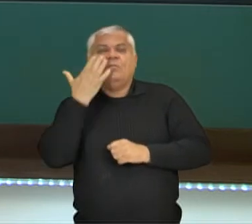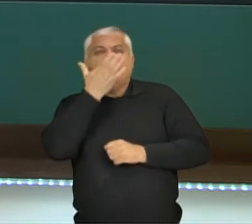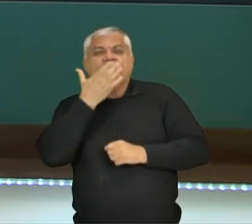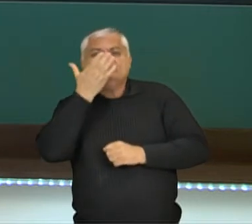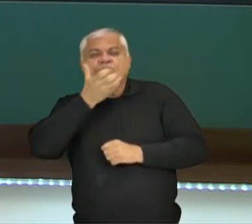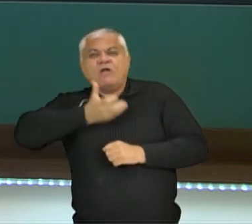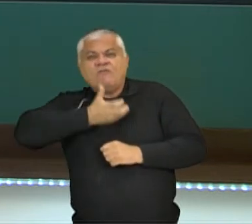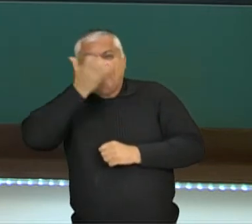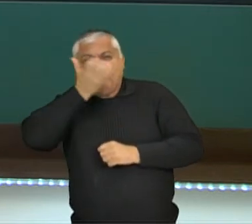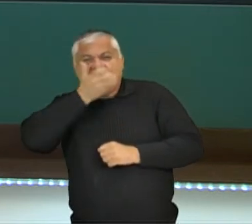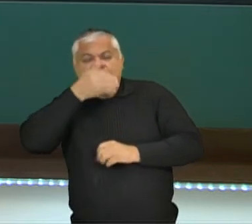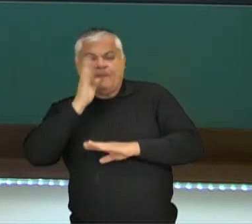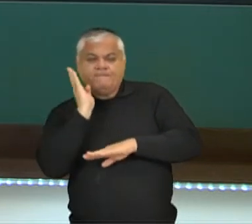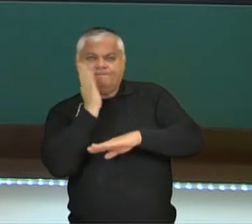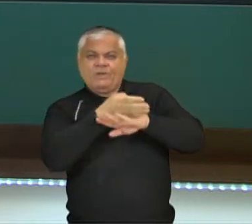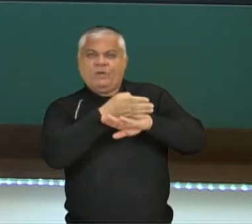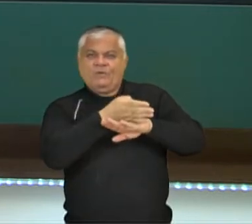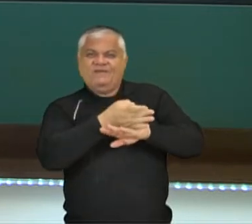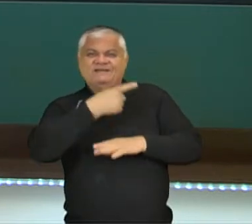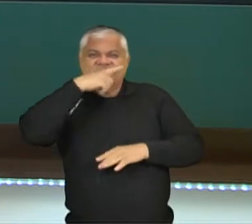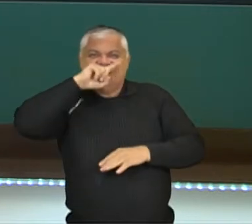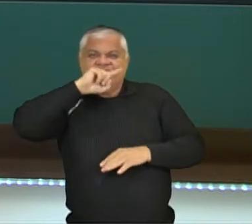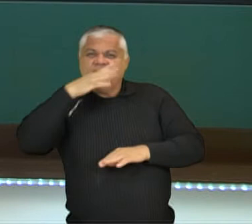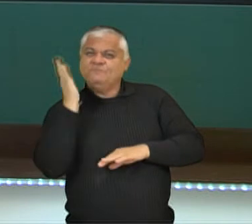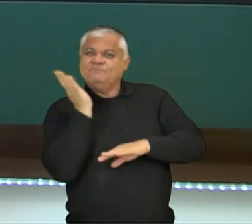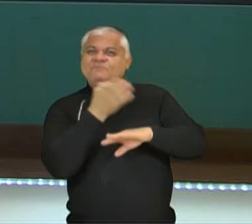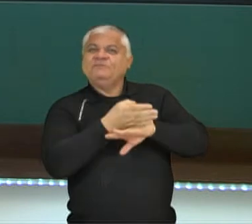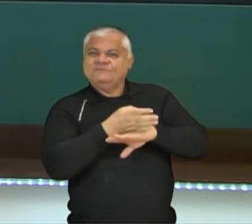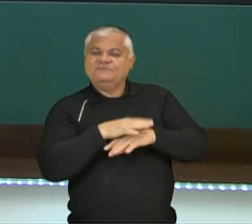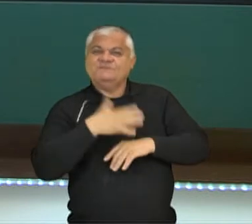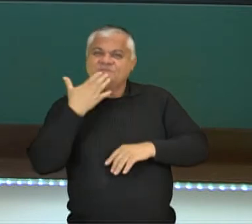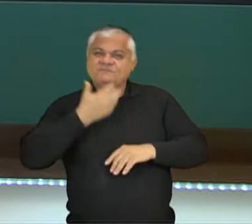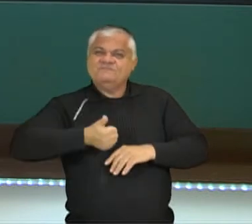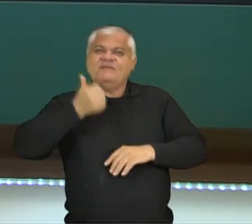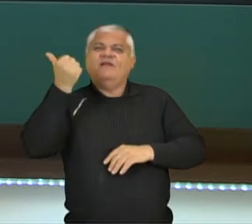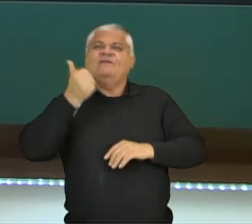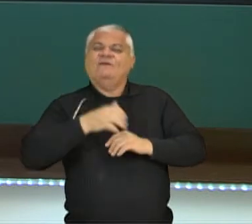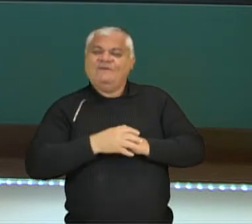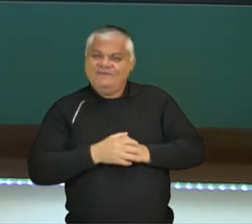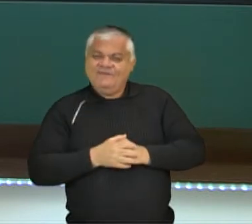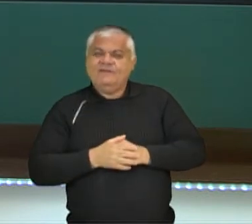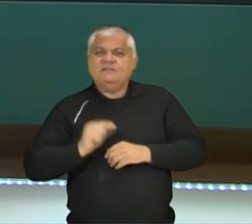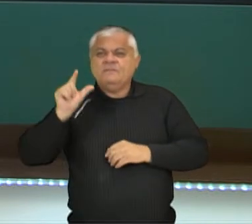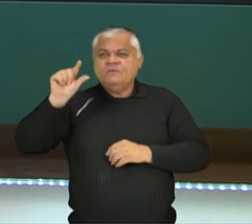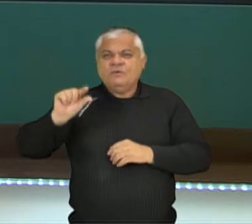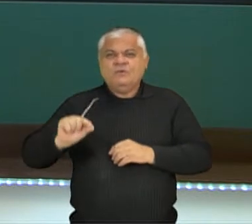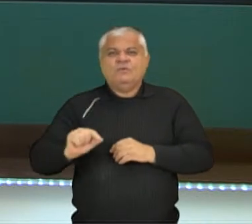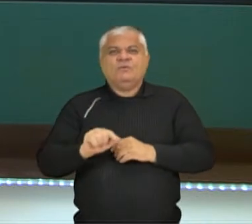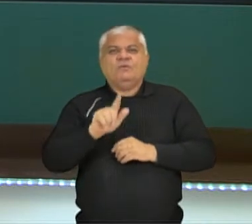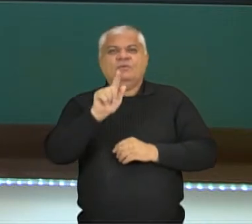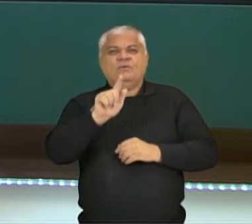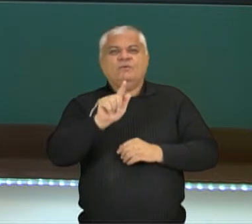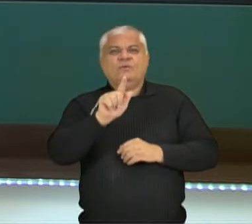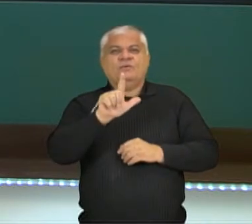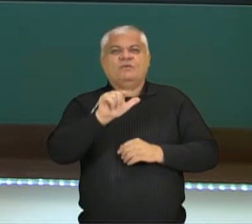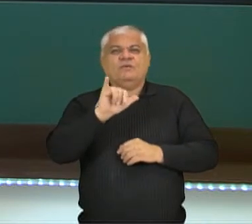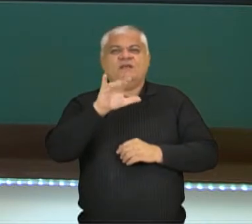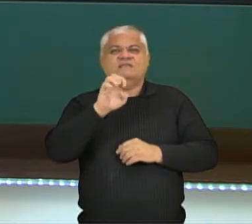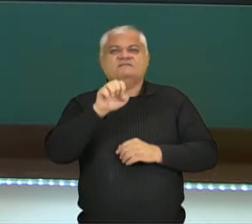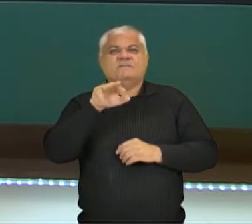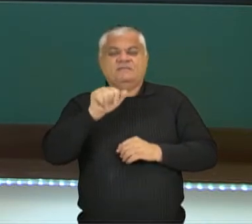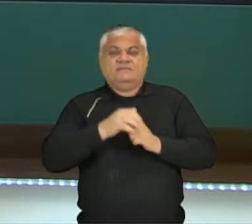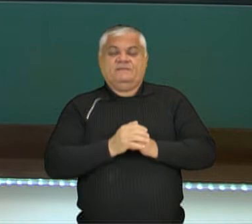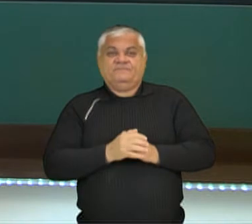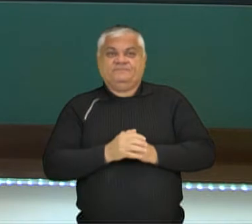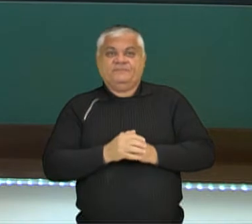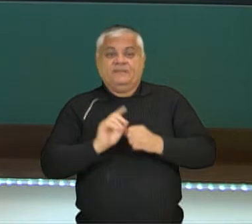de fruta, né, eles têm um menor índice glicêmico. Outro ponto positivo